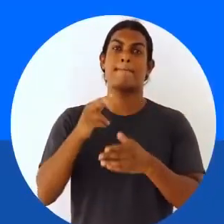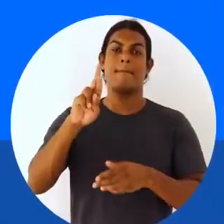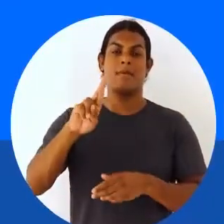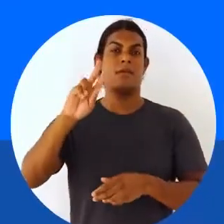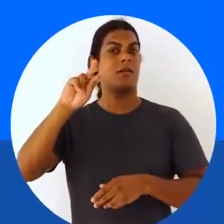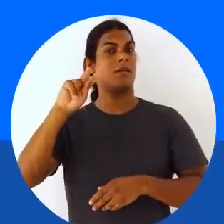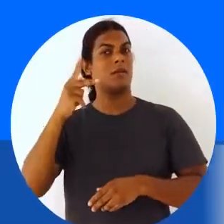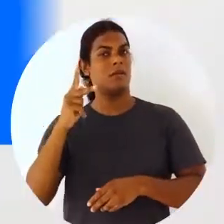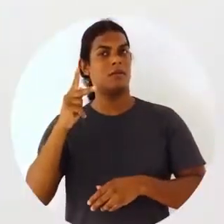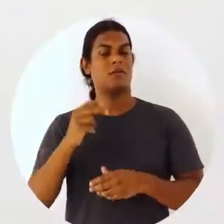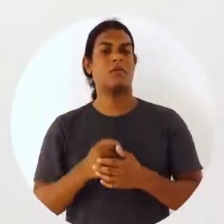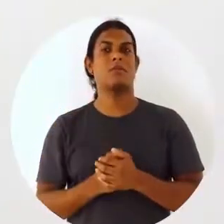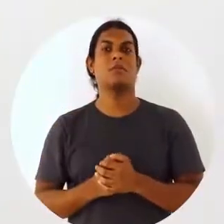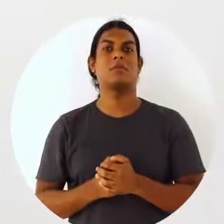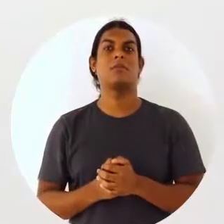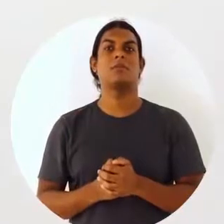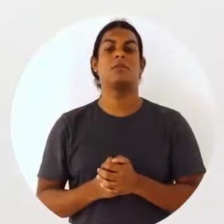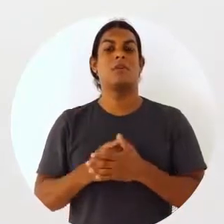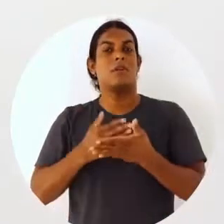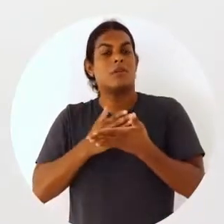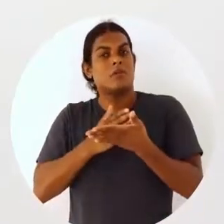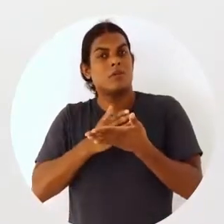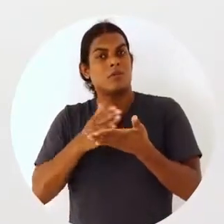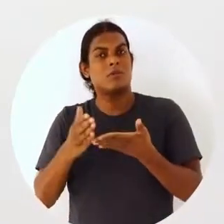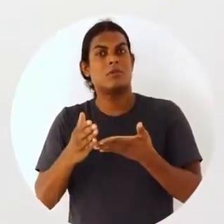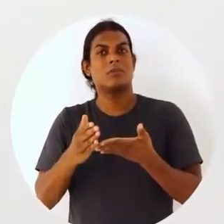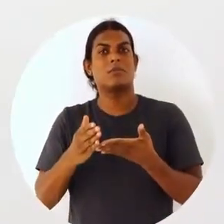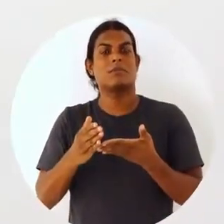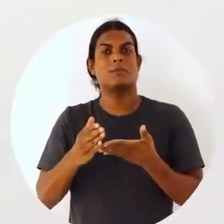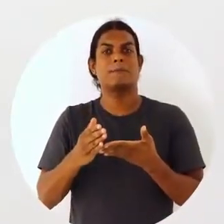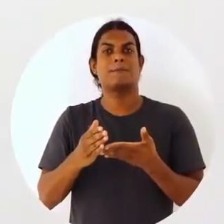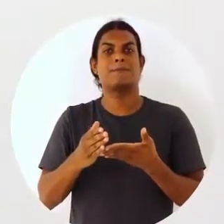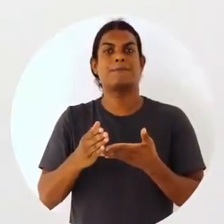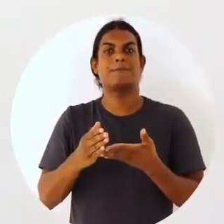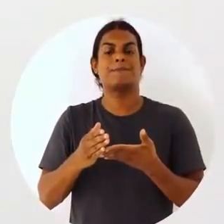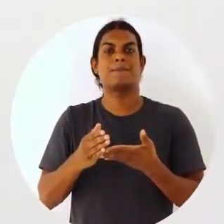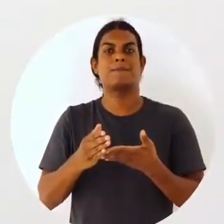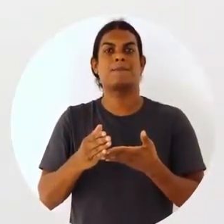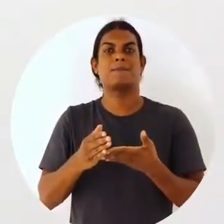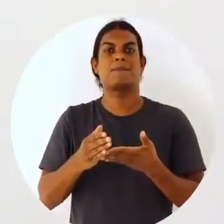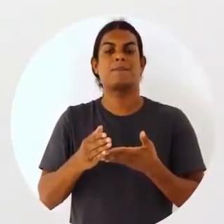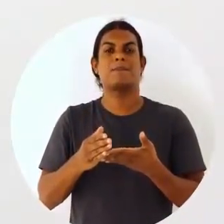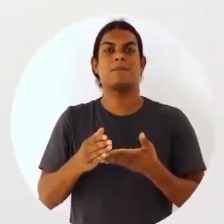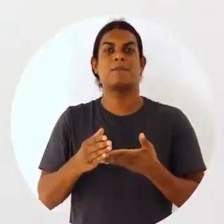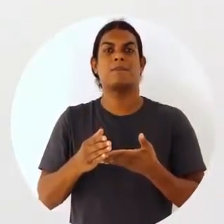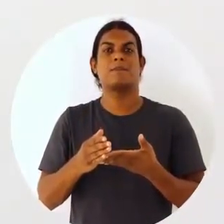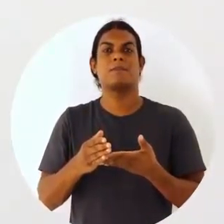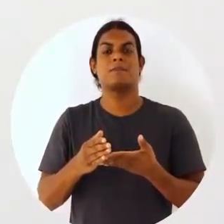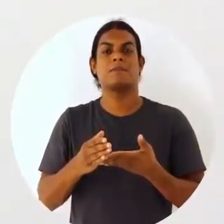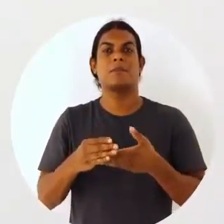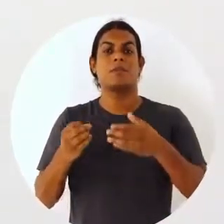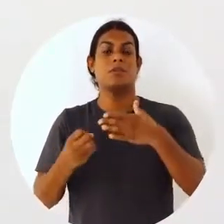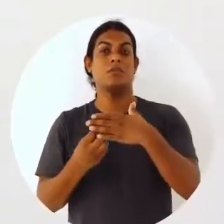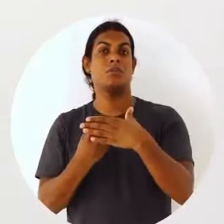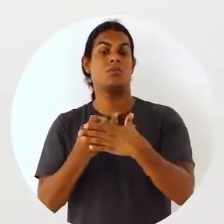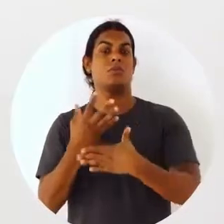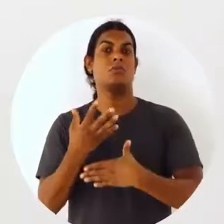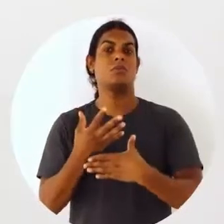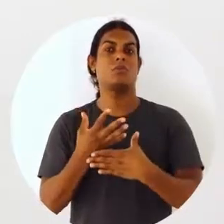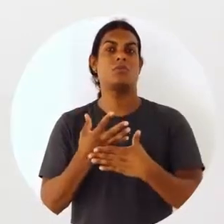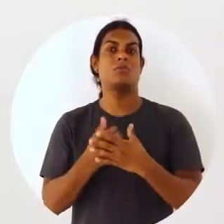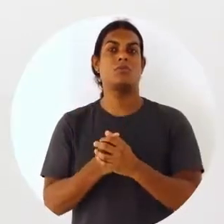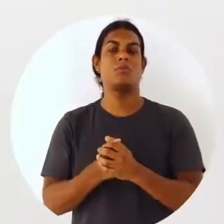humanas, ela veio na sequência da escola clássica de administração e surgiu, como falamos agora,